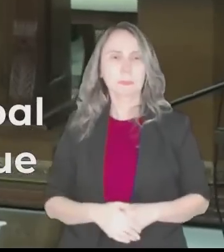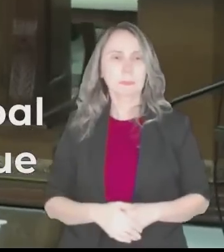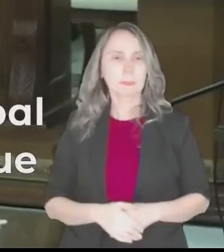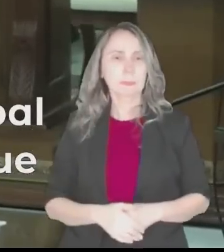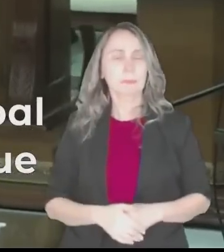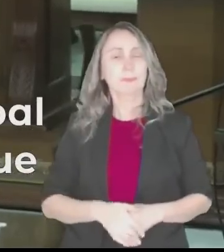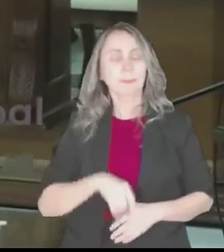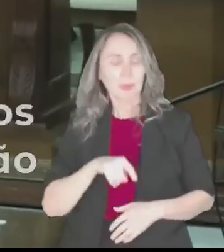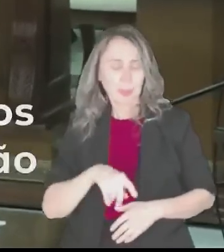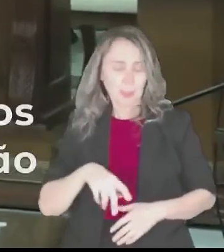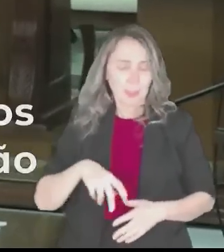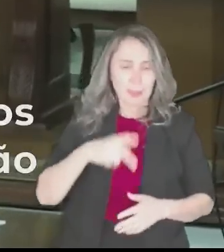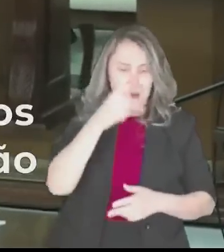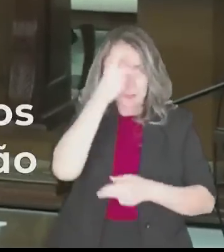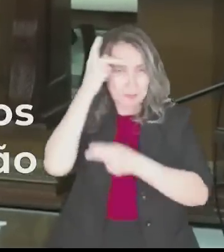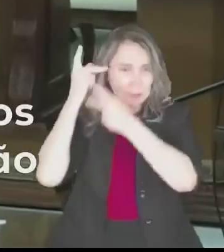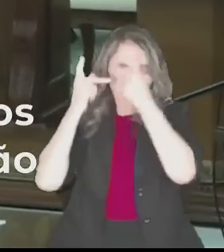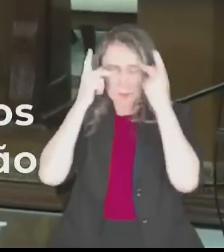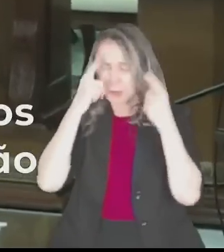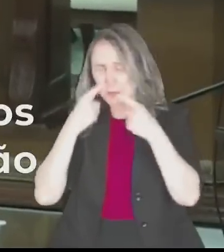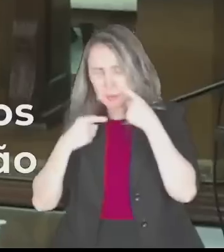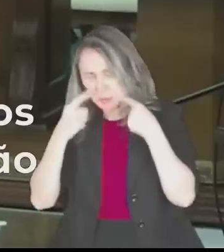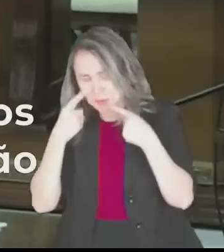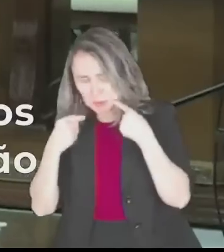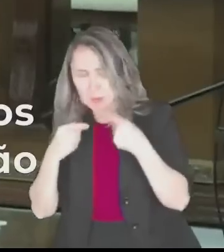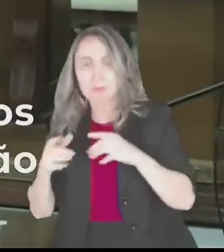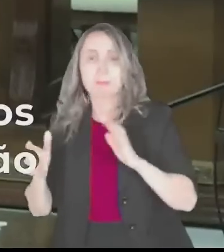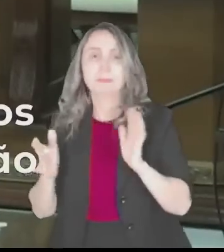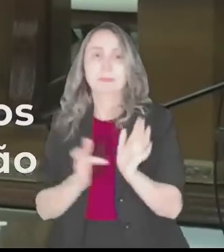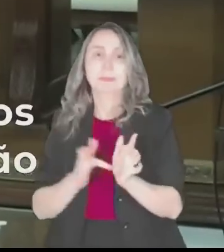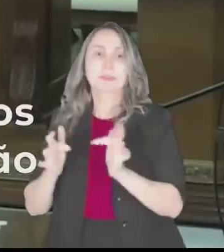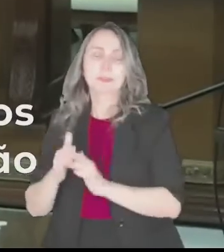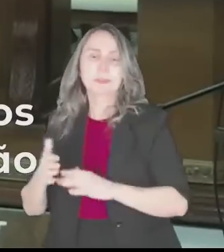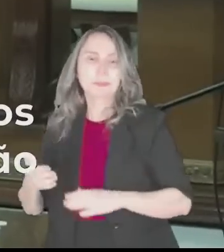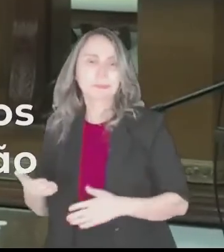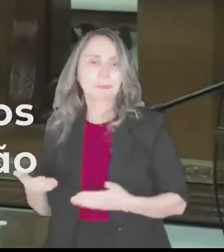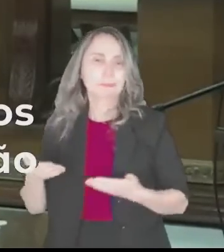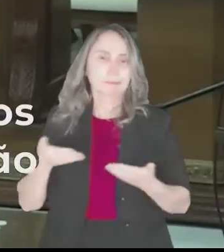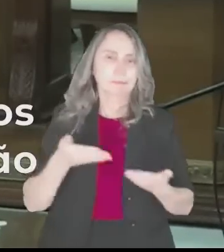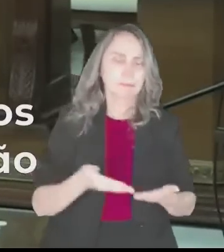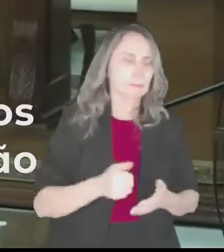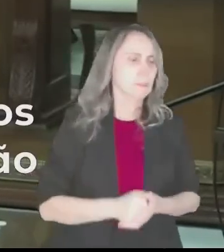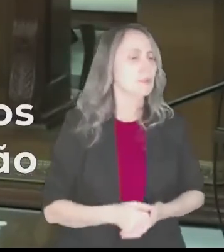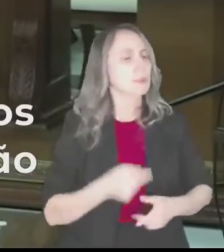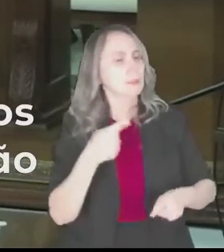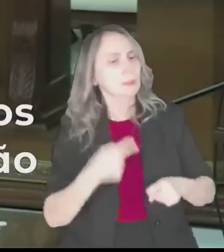pranteavam. Prossiga. E entrando, disse-lhes: por que vos